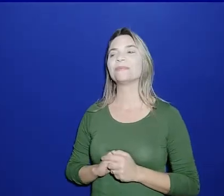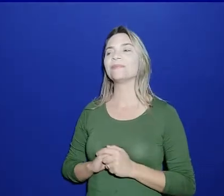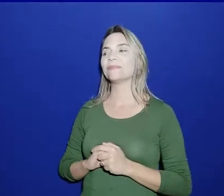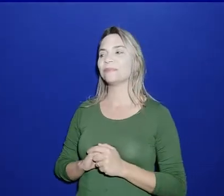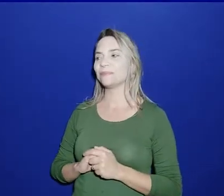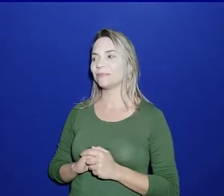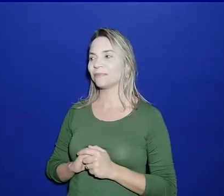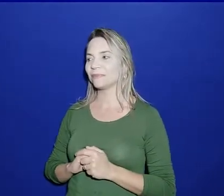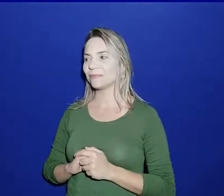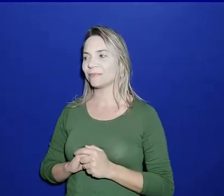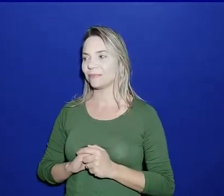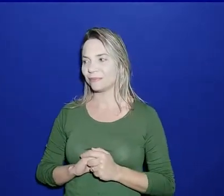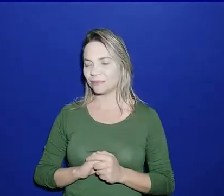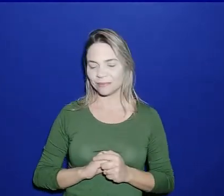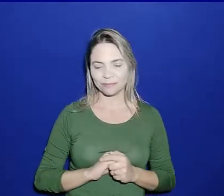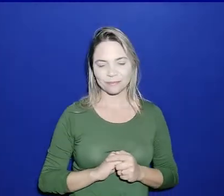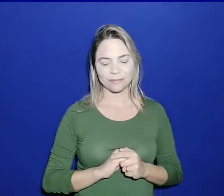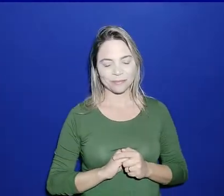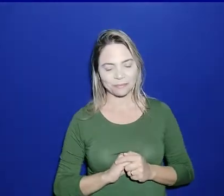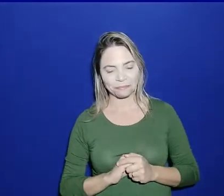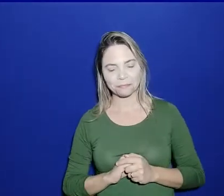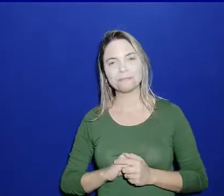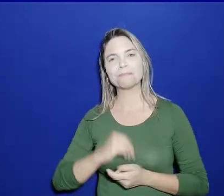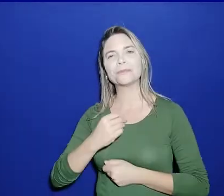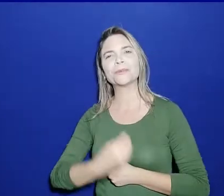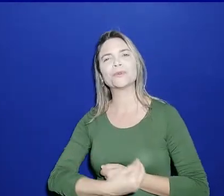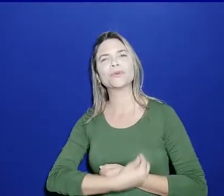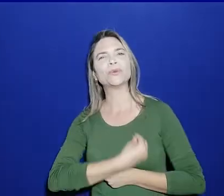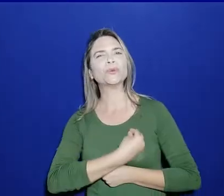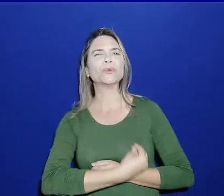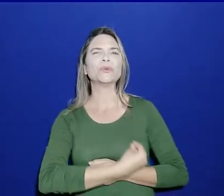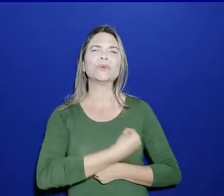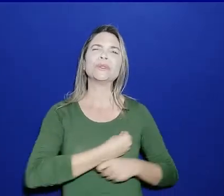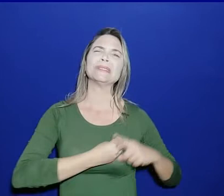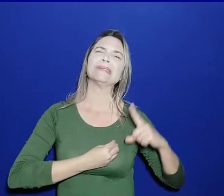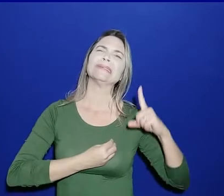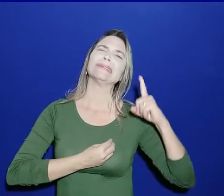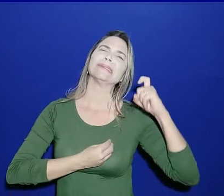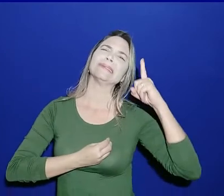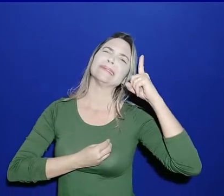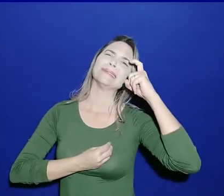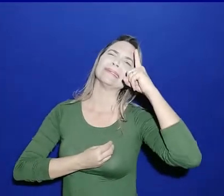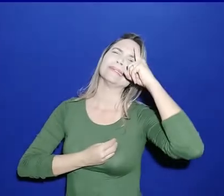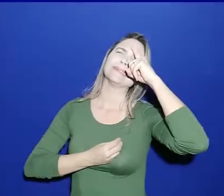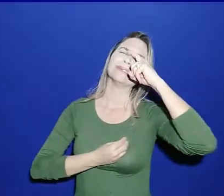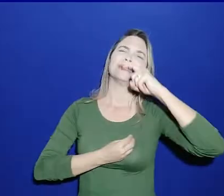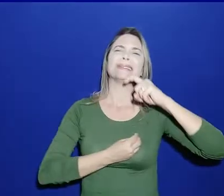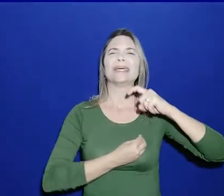Na vida temos que enfrentar a provação